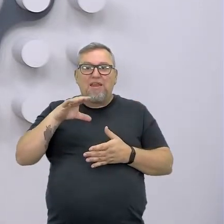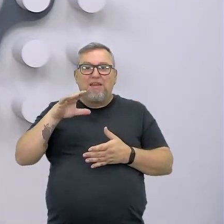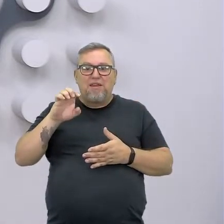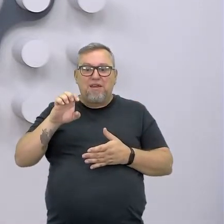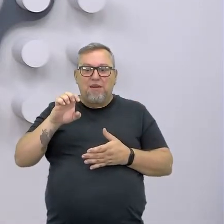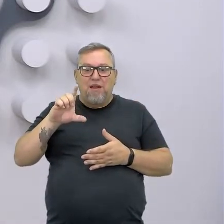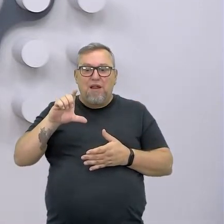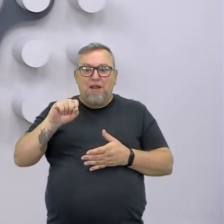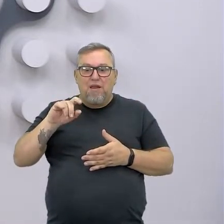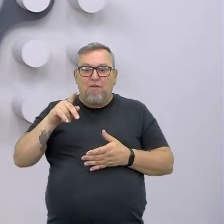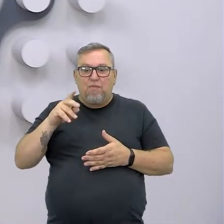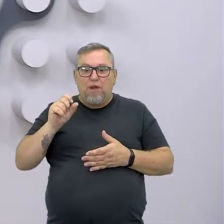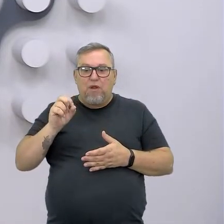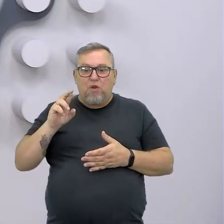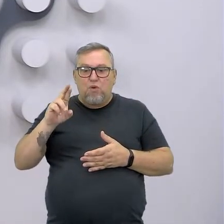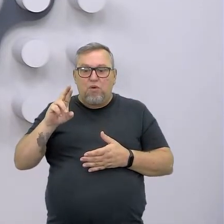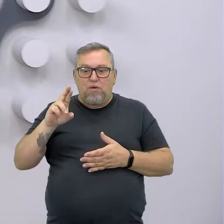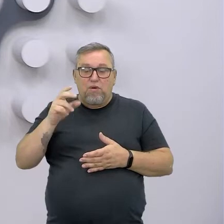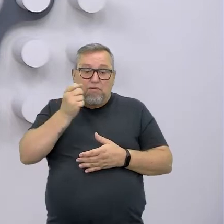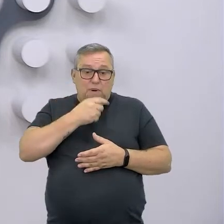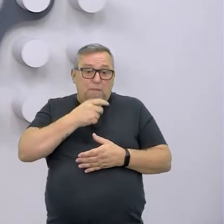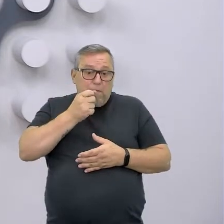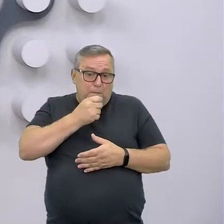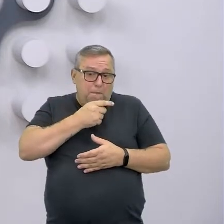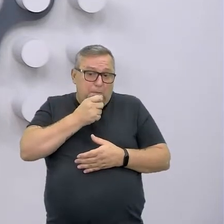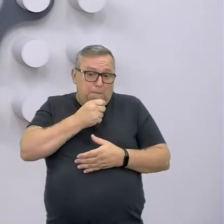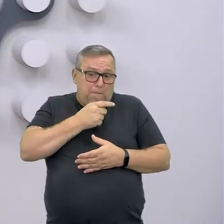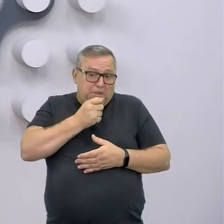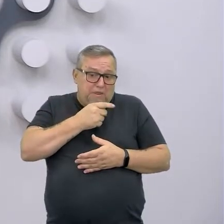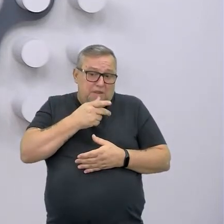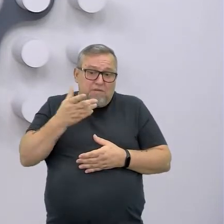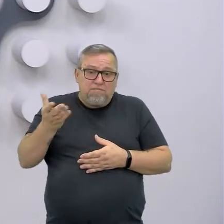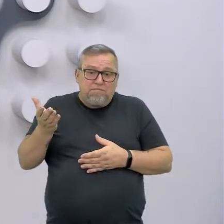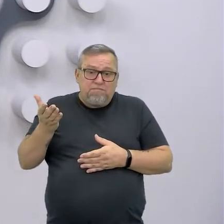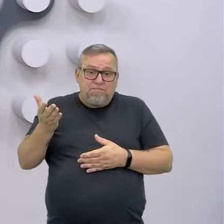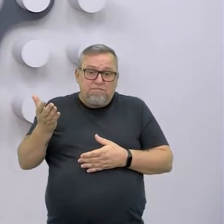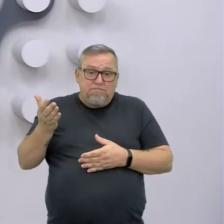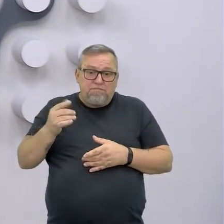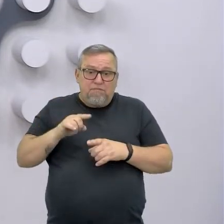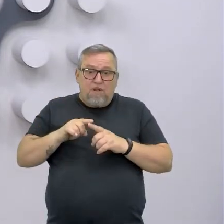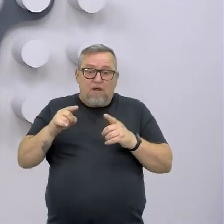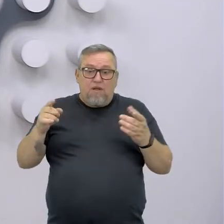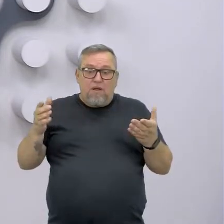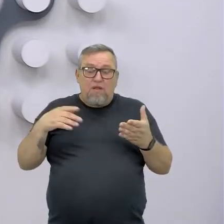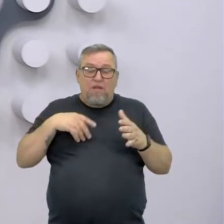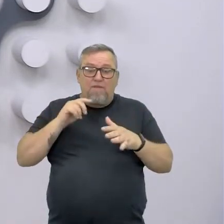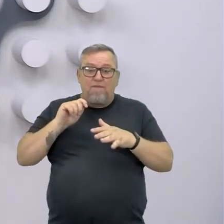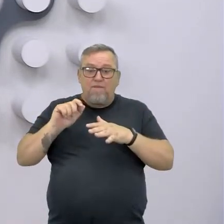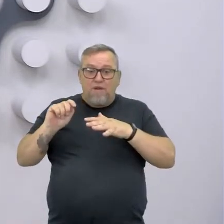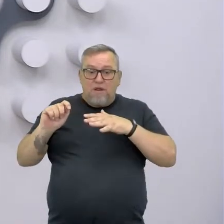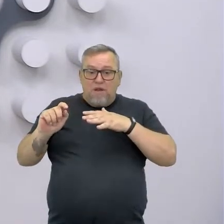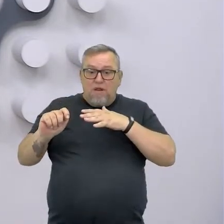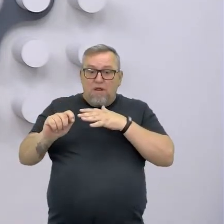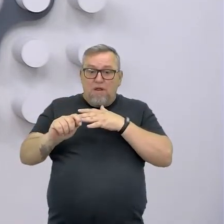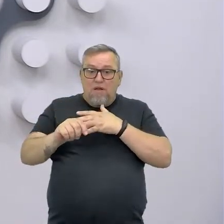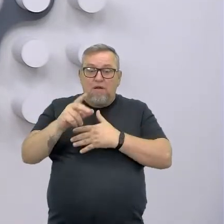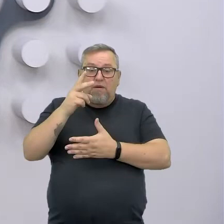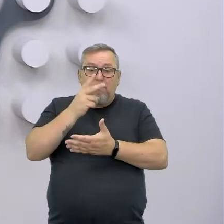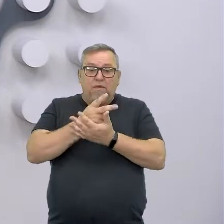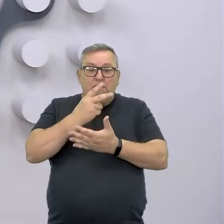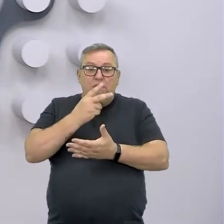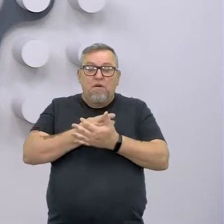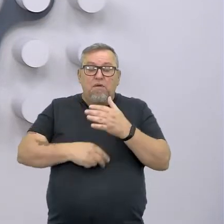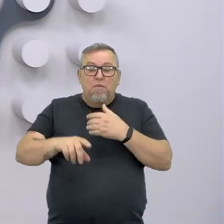né? Isso é uma piada, tá certo? Quer dizer, não sei se foi engraçado agora, mas a fake news tem essa mesma lógica, né?